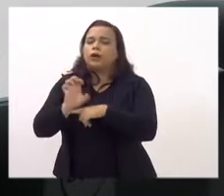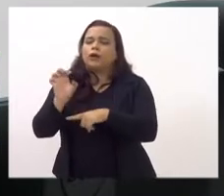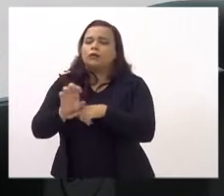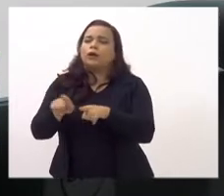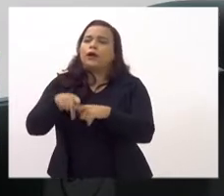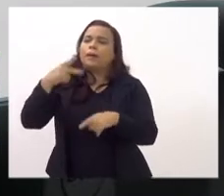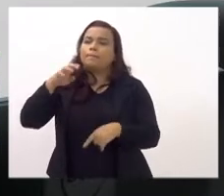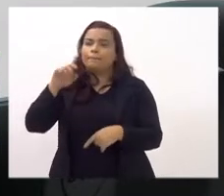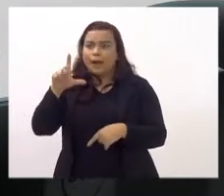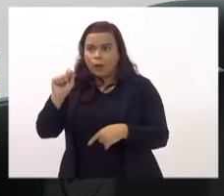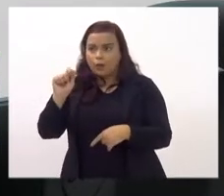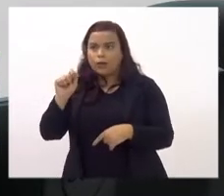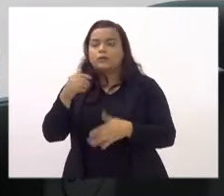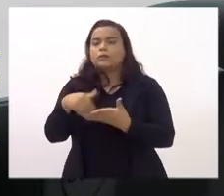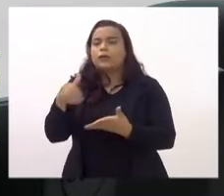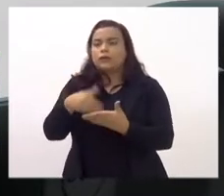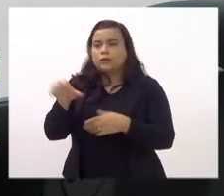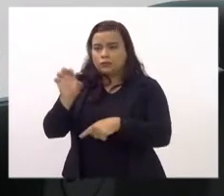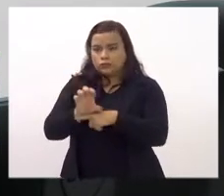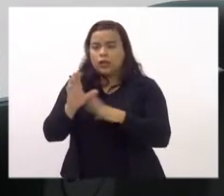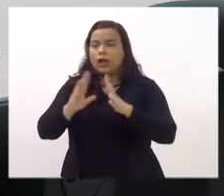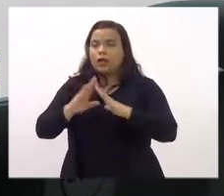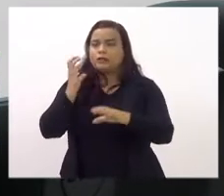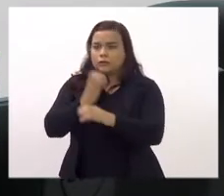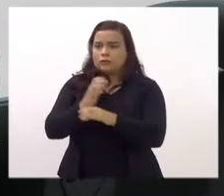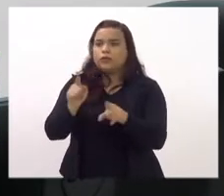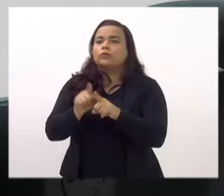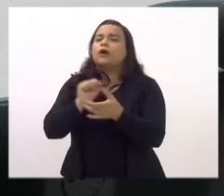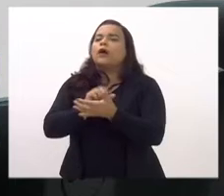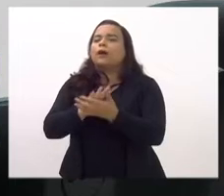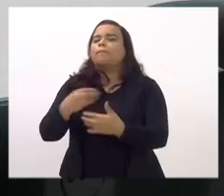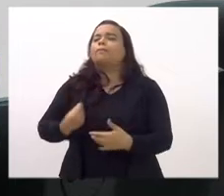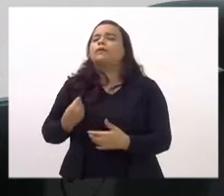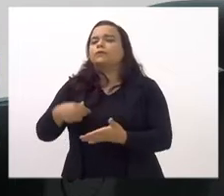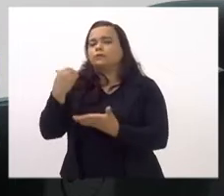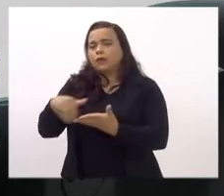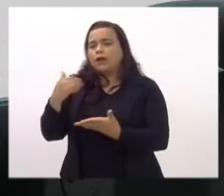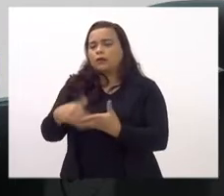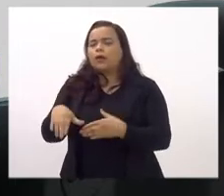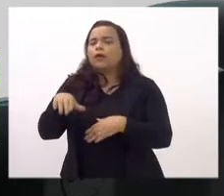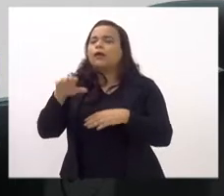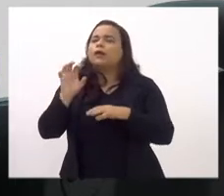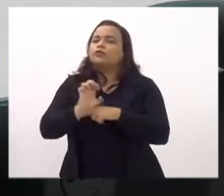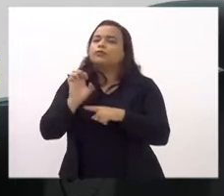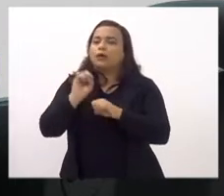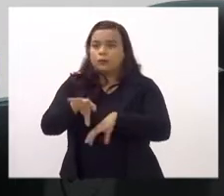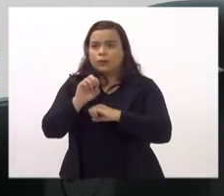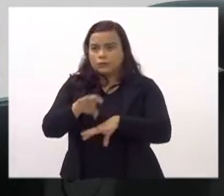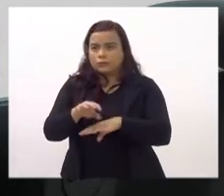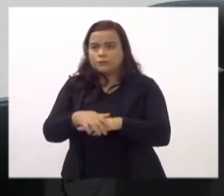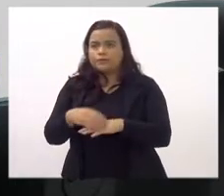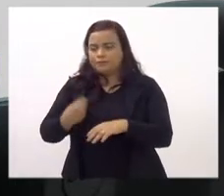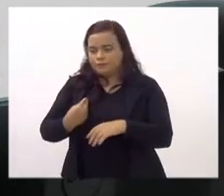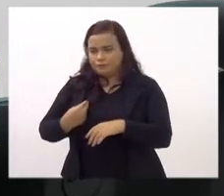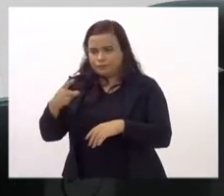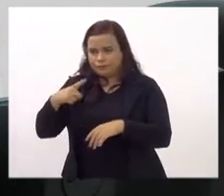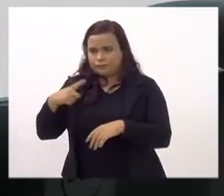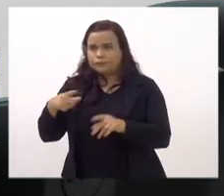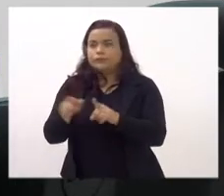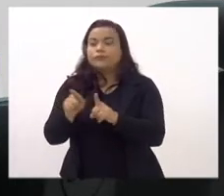Casa Civil. Quero registrar também a presença da Secretaria de Estado de Educação. E eu queria fazer uma